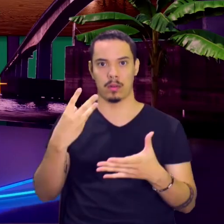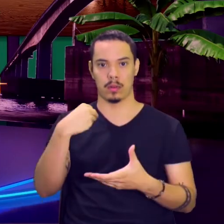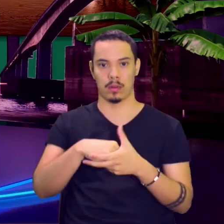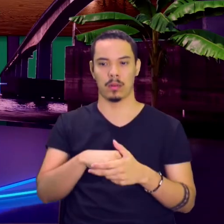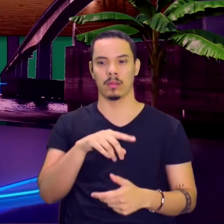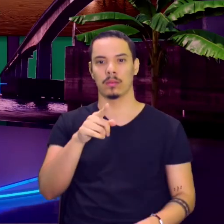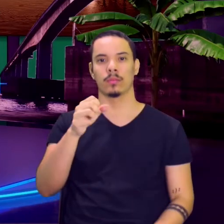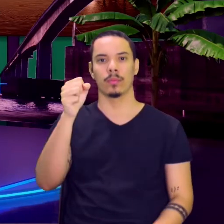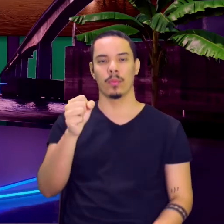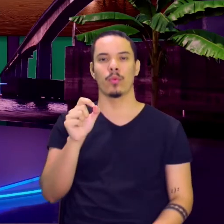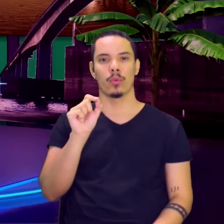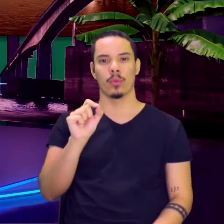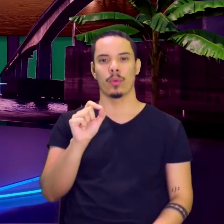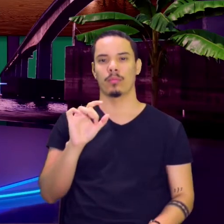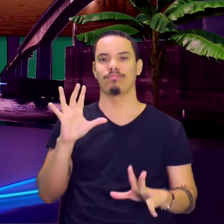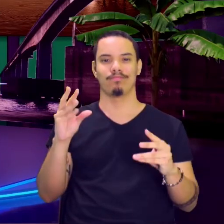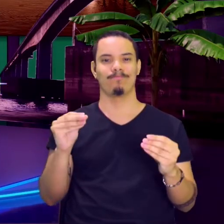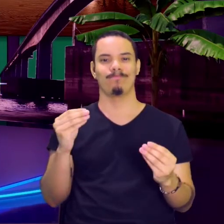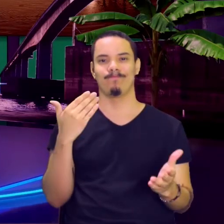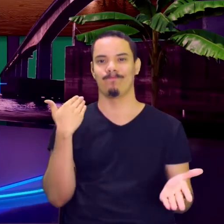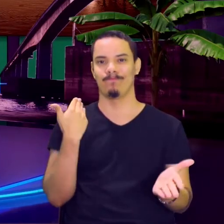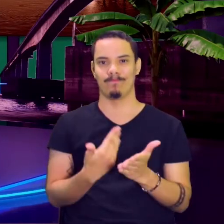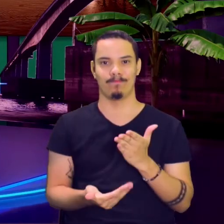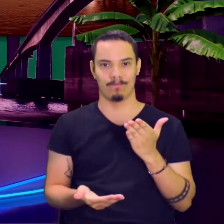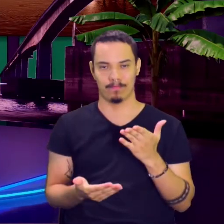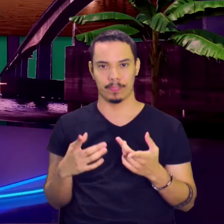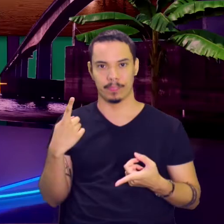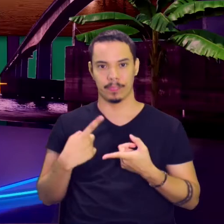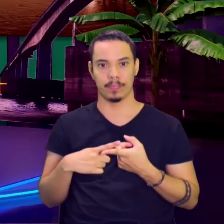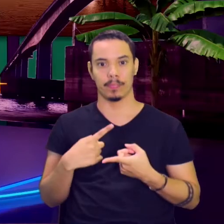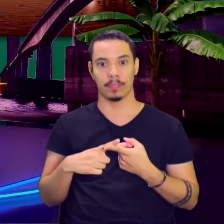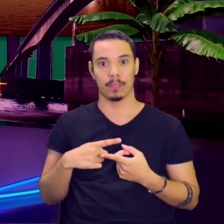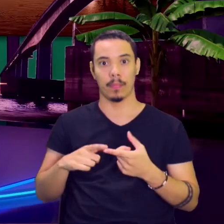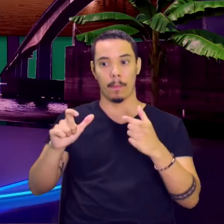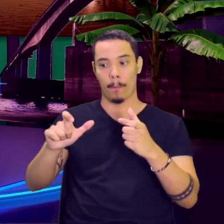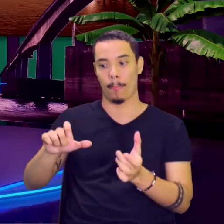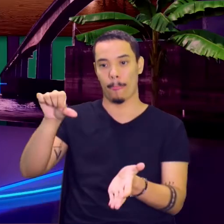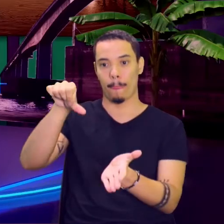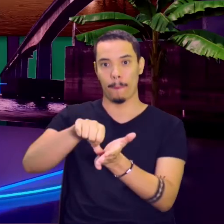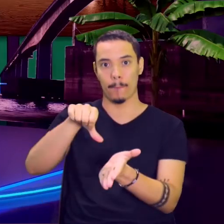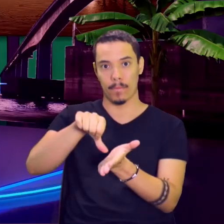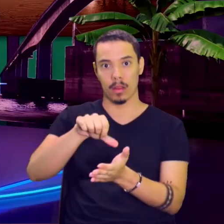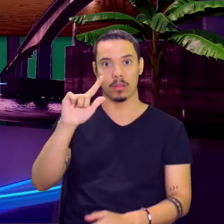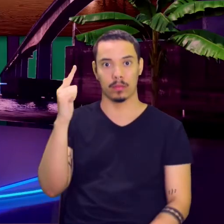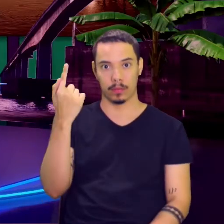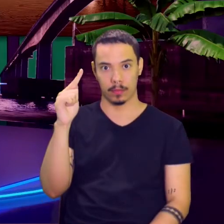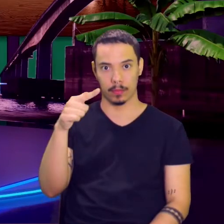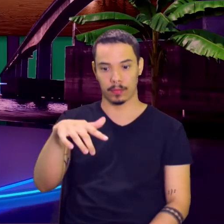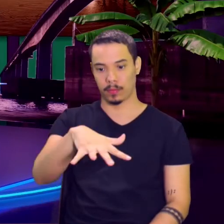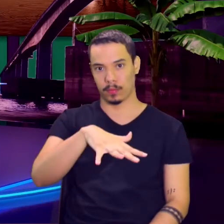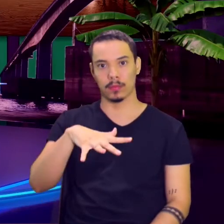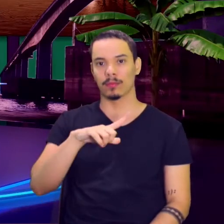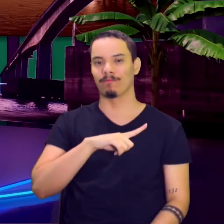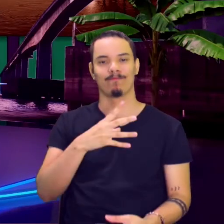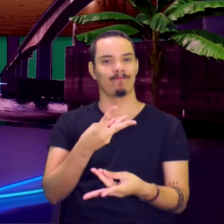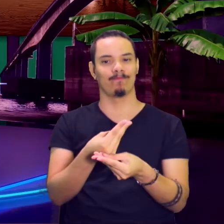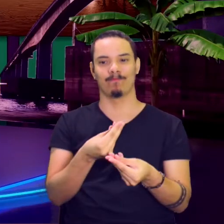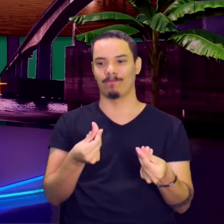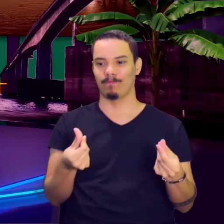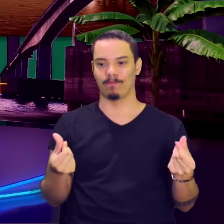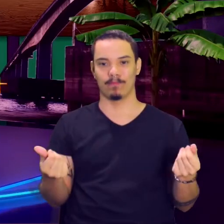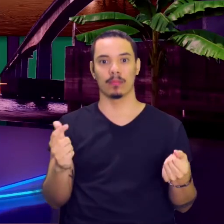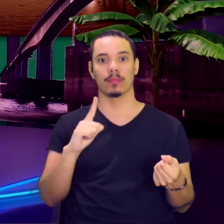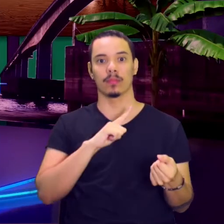acaba todo mundo perdendo, porque aquela localidade, aquele espaço geográfico fica degradado, gera-se